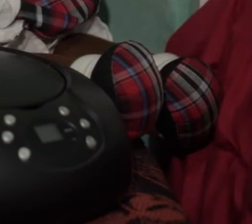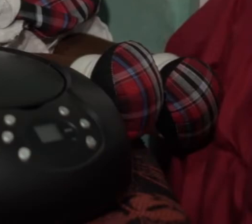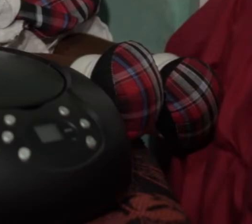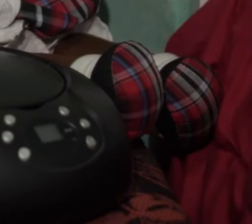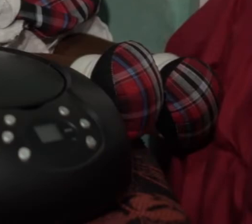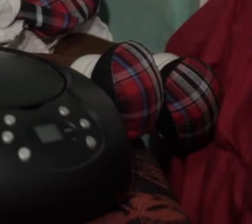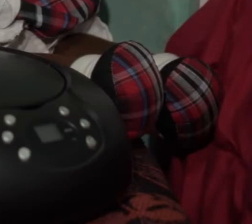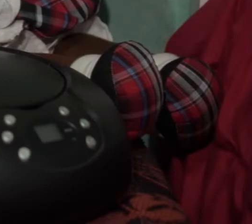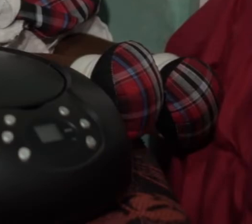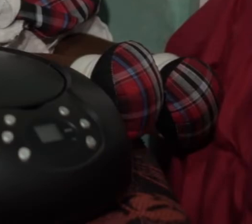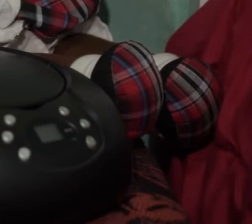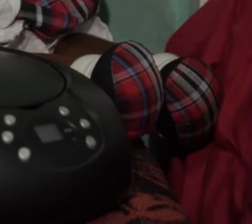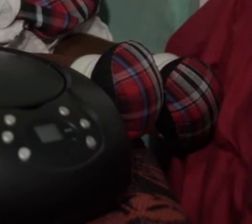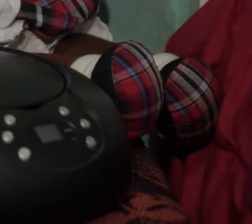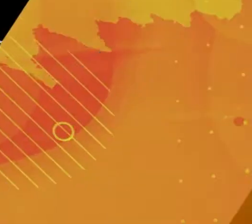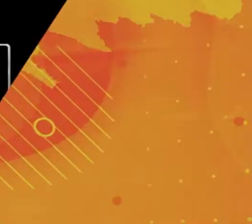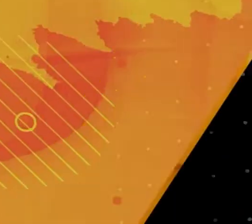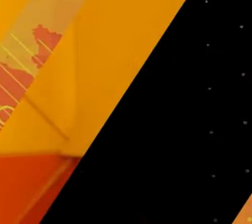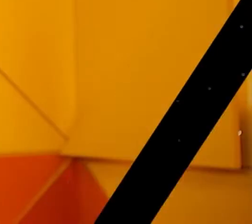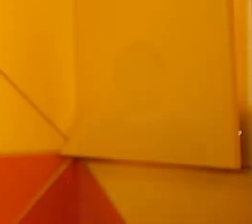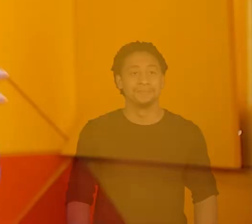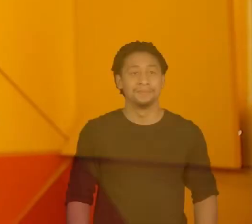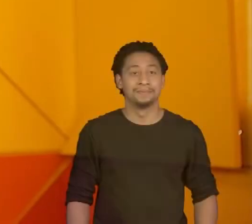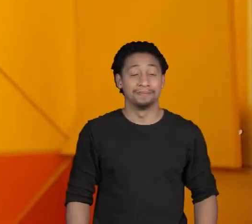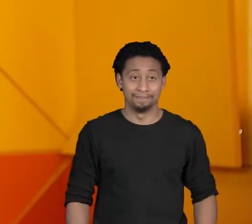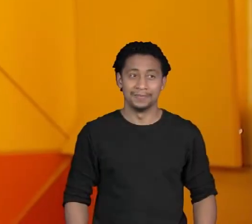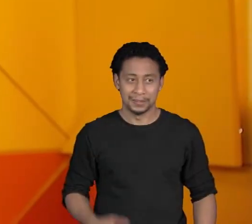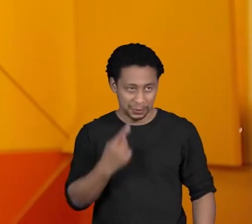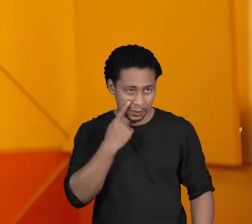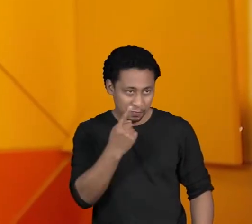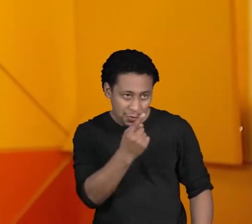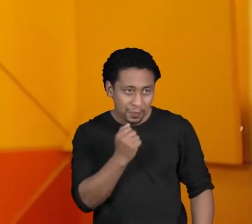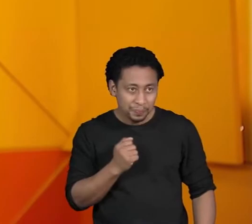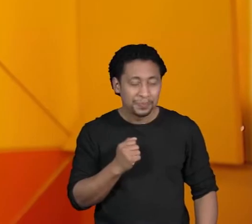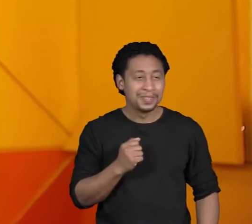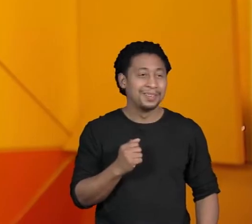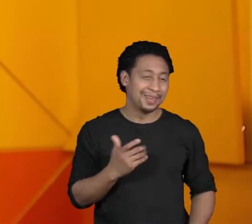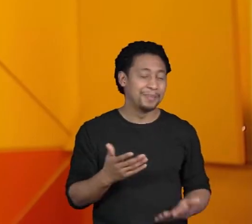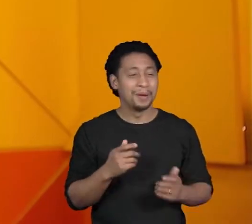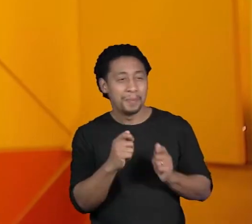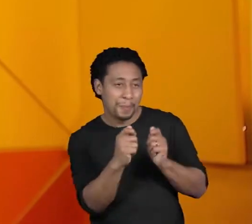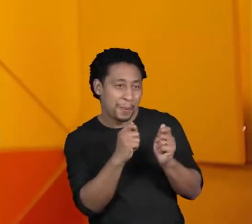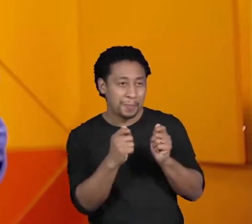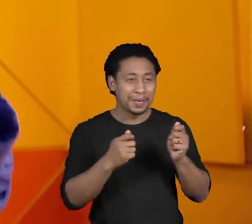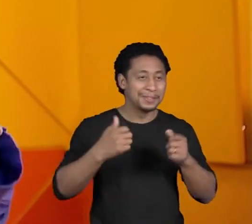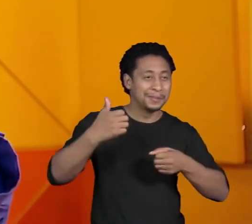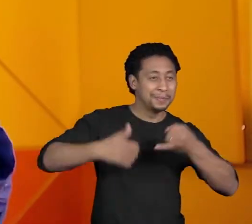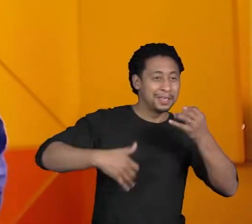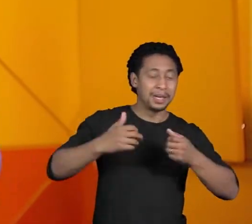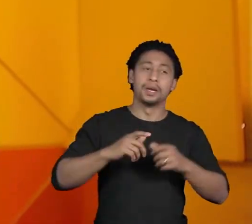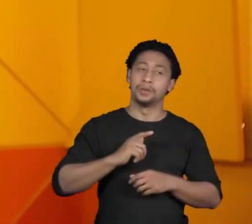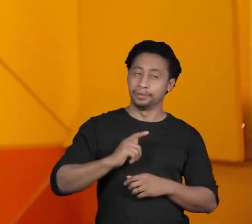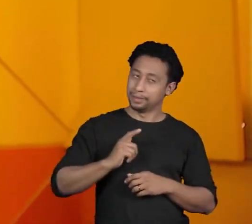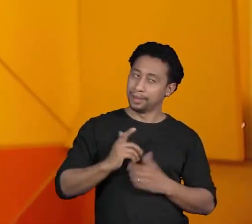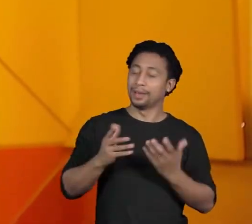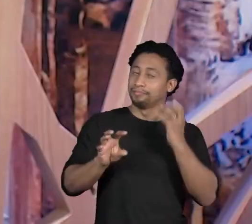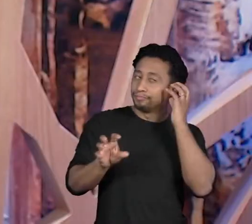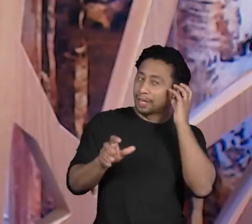alguém interessado pela história do rádio, eu acho que ela vai se manter viva.